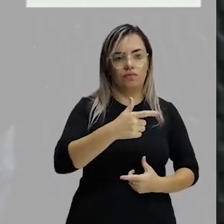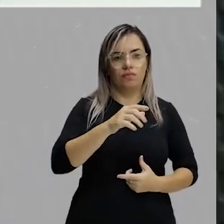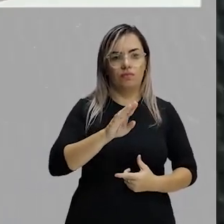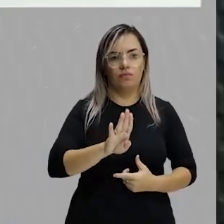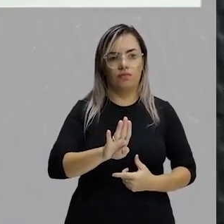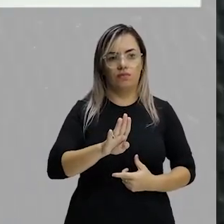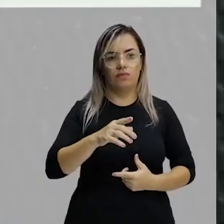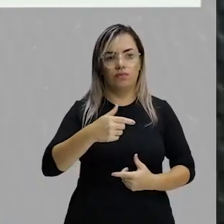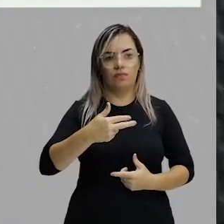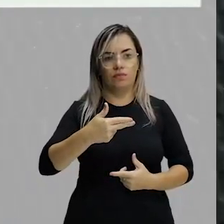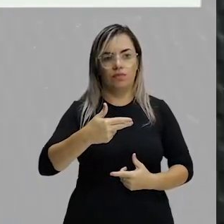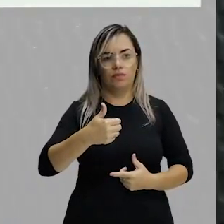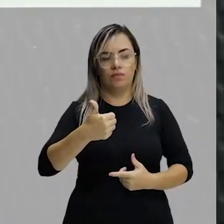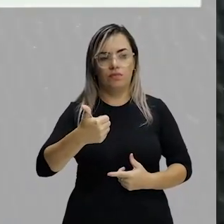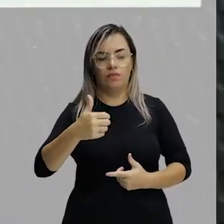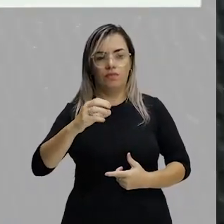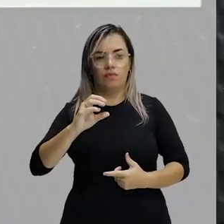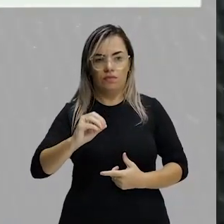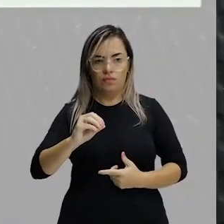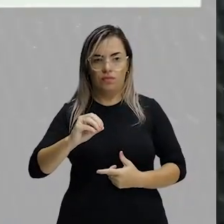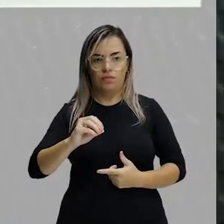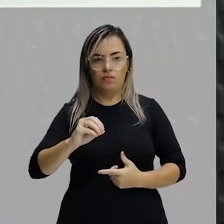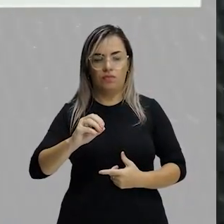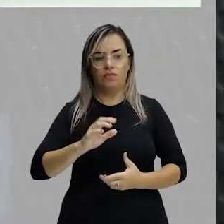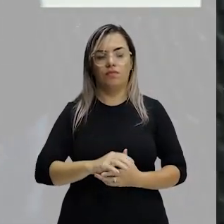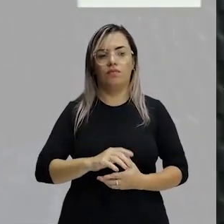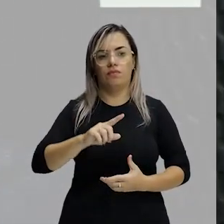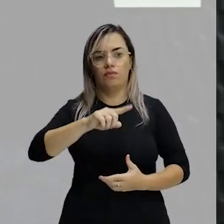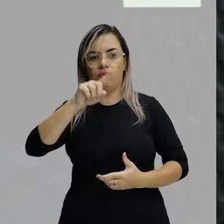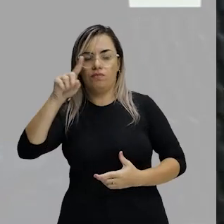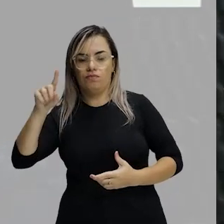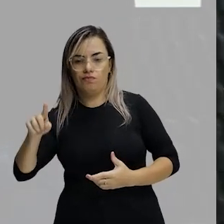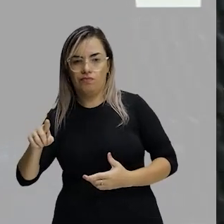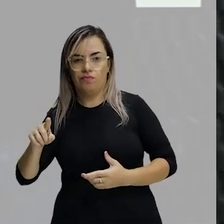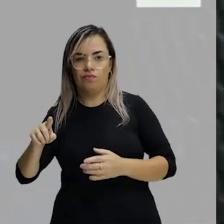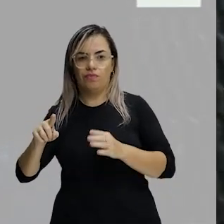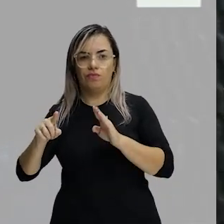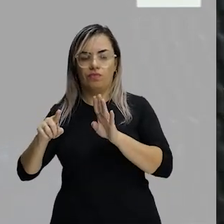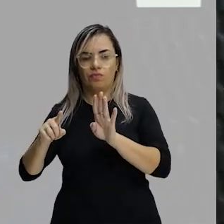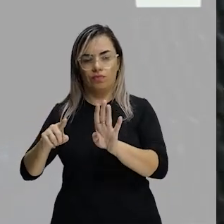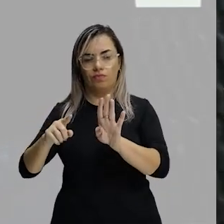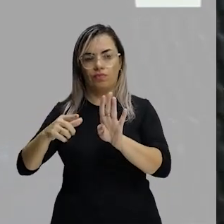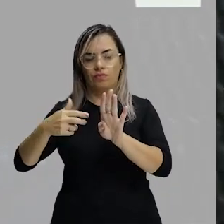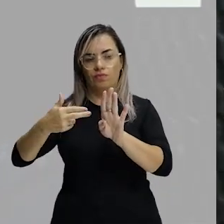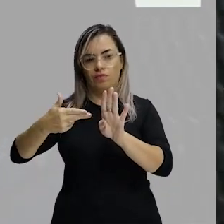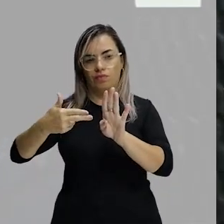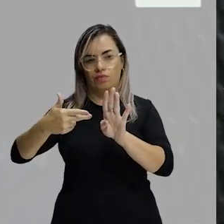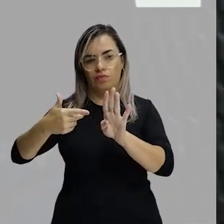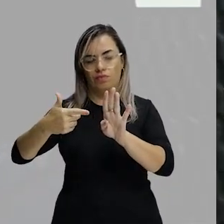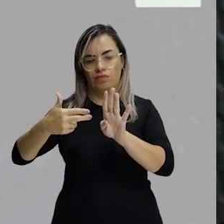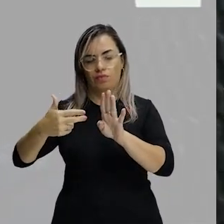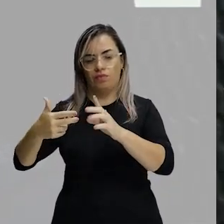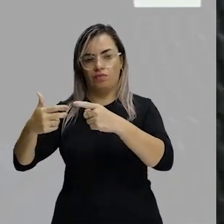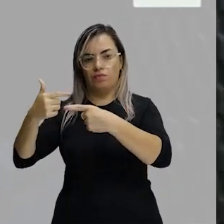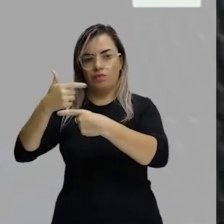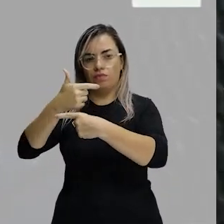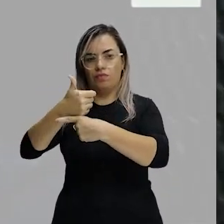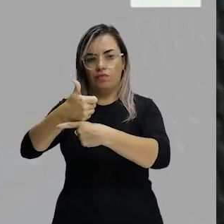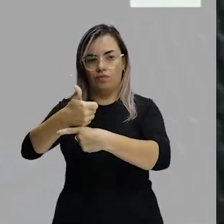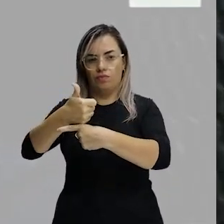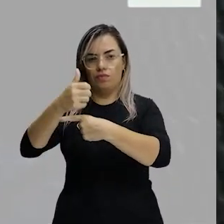Formação do problema. Se o 2B é igual a 10, o B vai ser igual a 10 dividido por